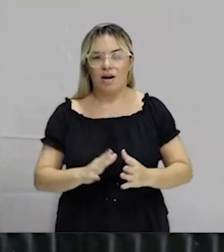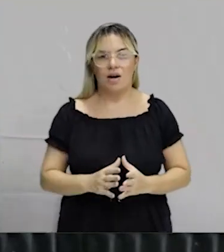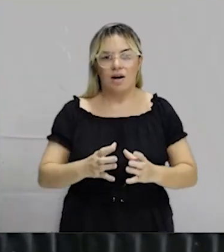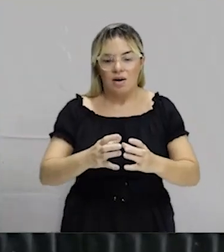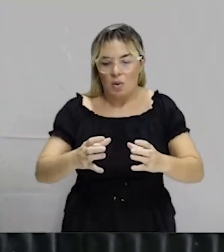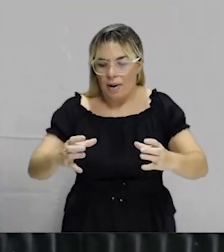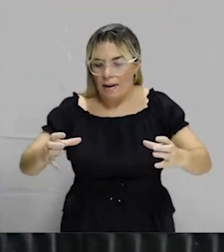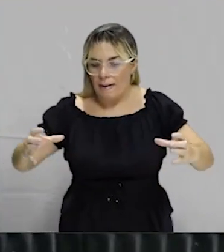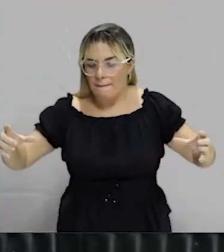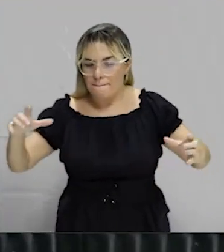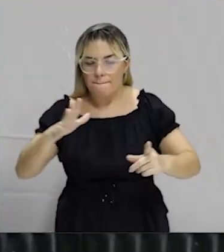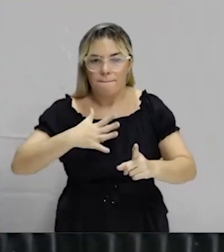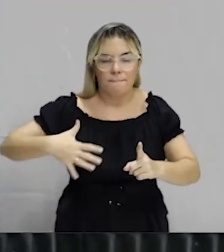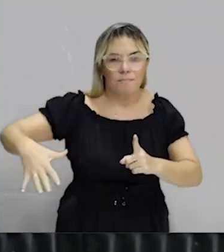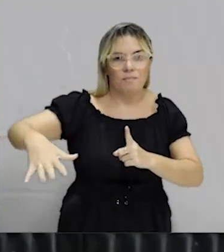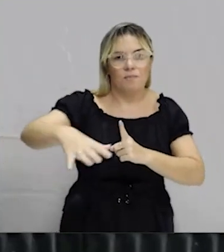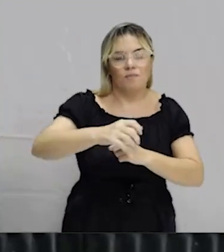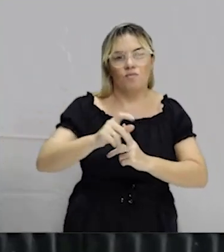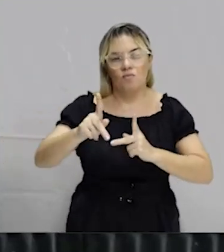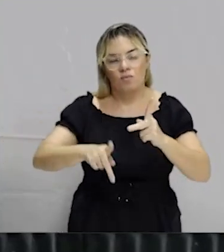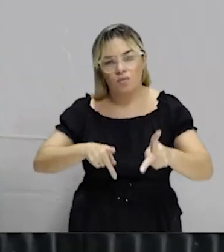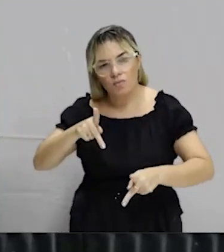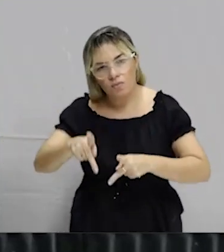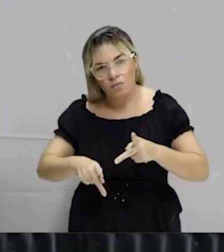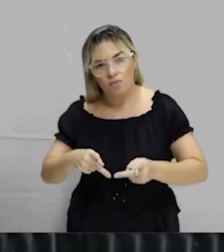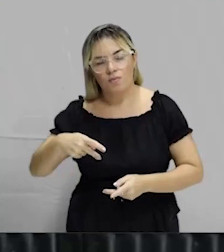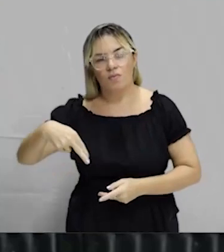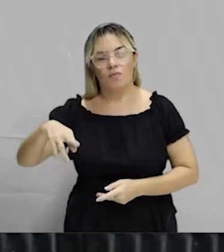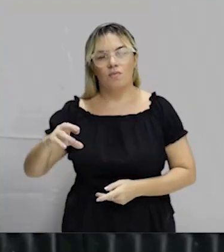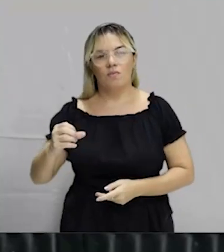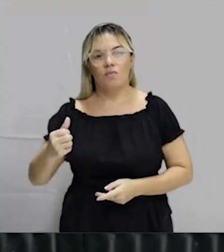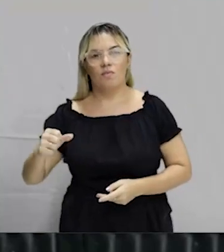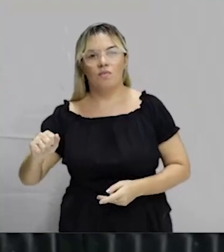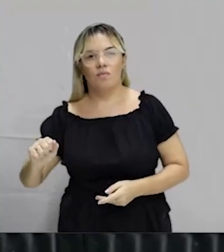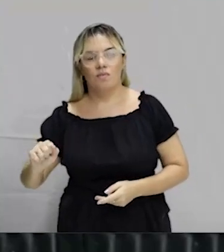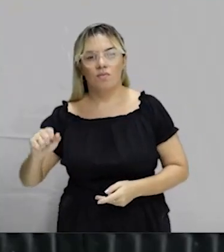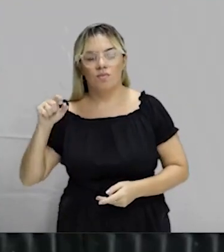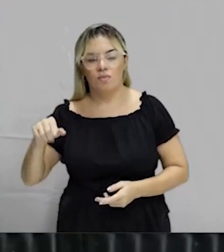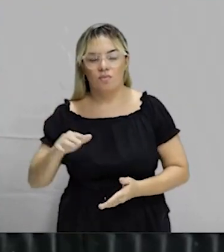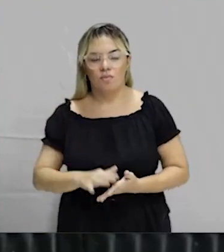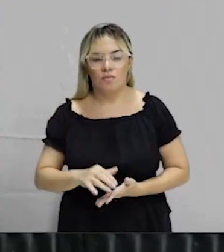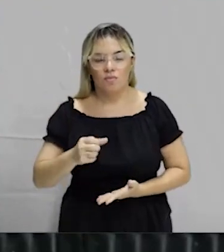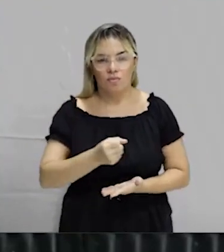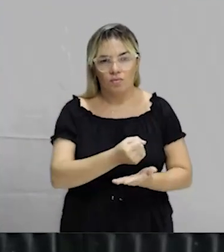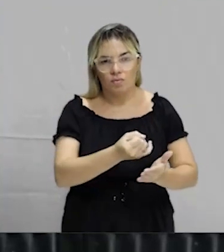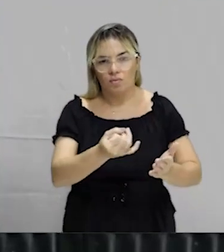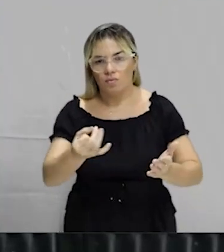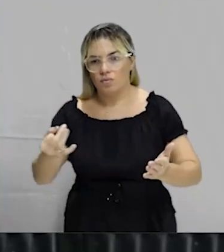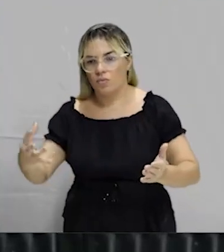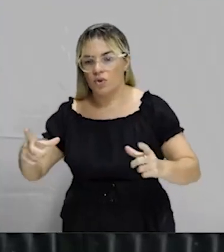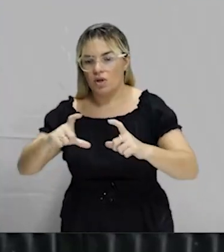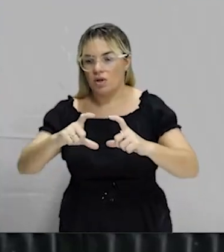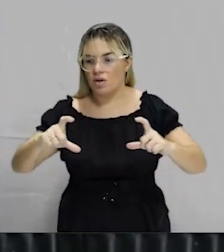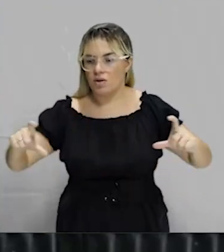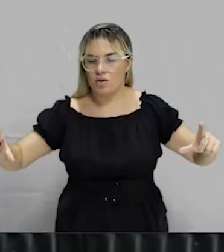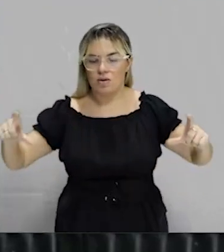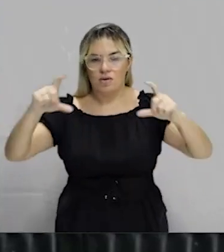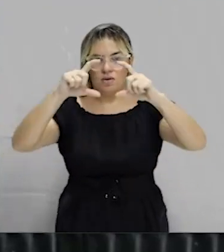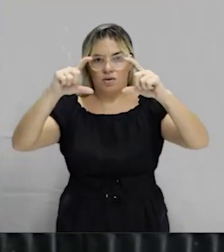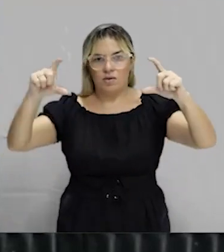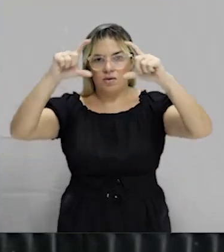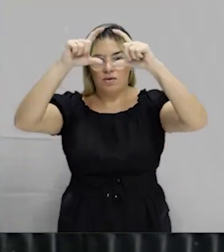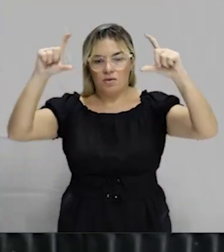dessa sociedade do Império Persa, a maior parte dessa pirâmide, numericamente falando, essa